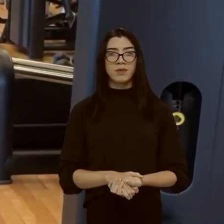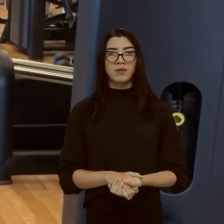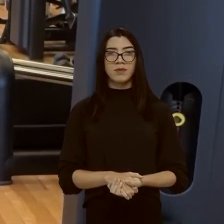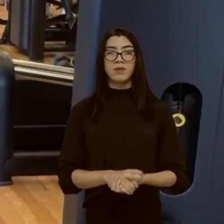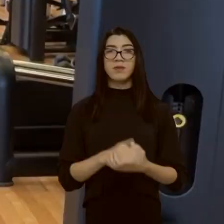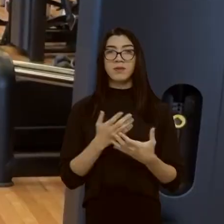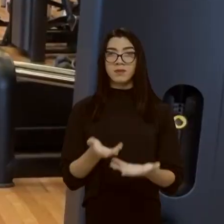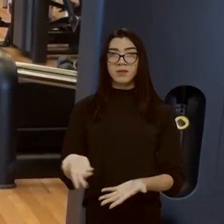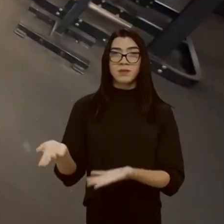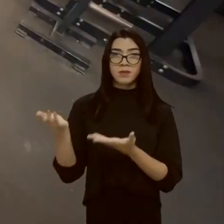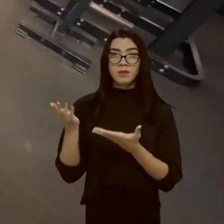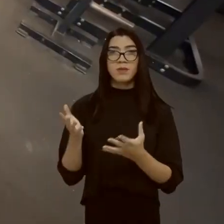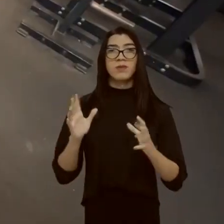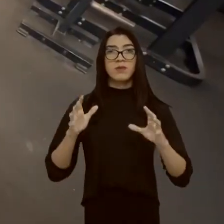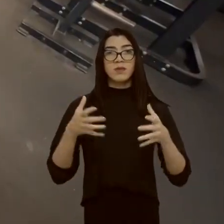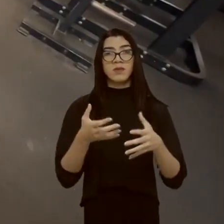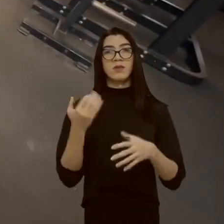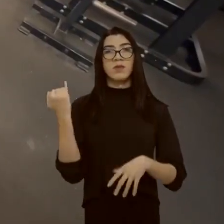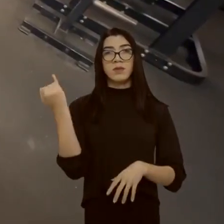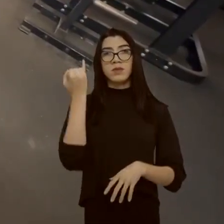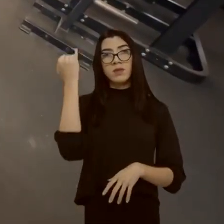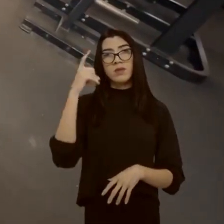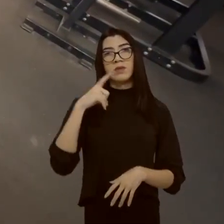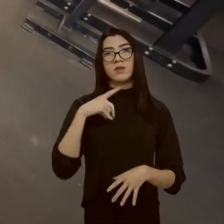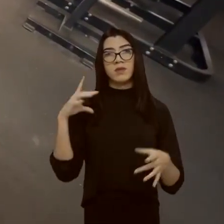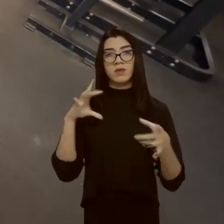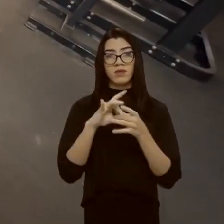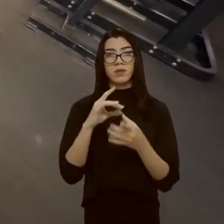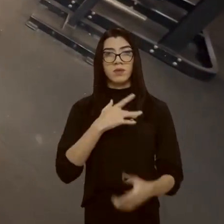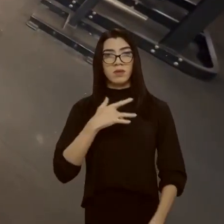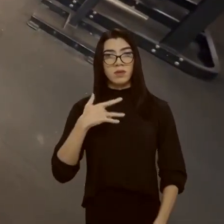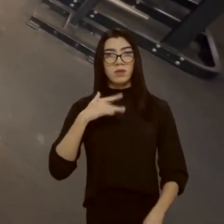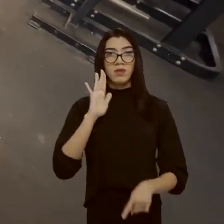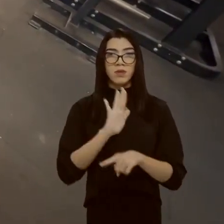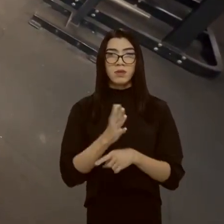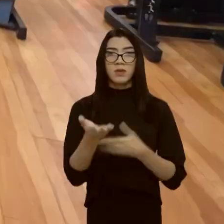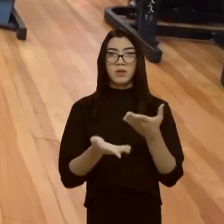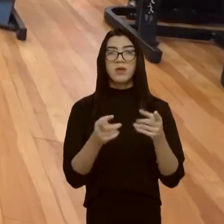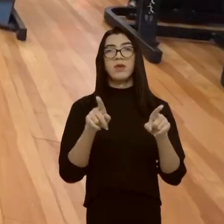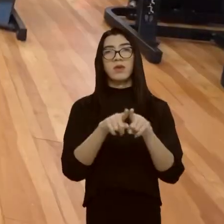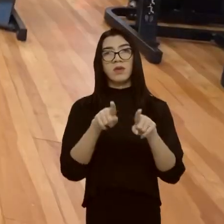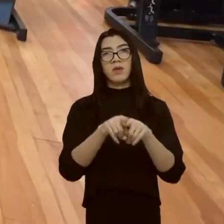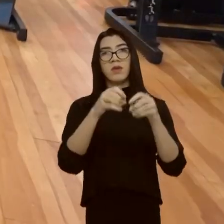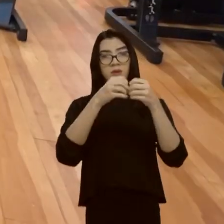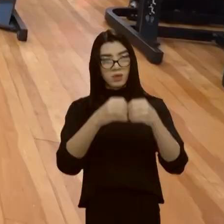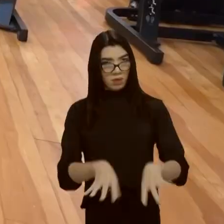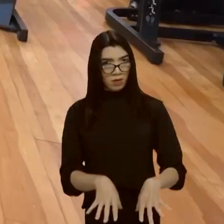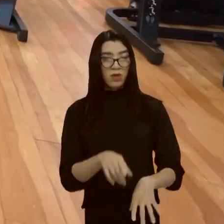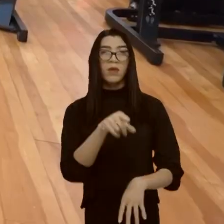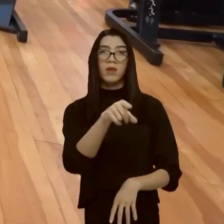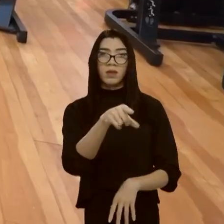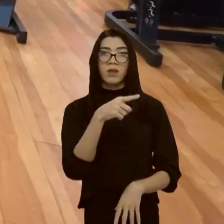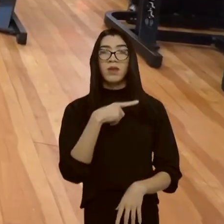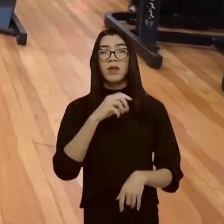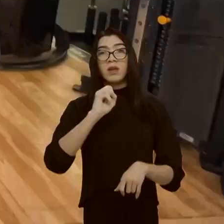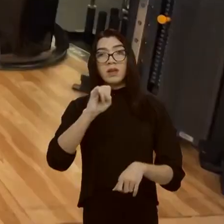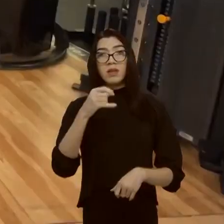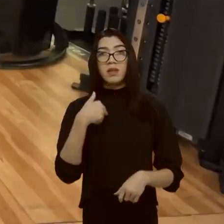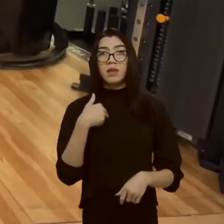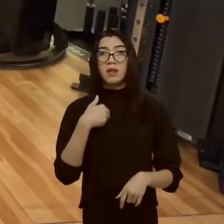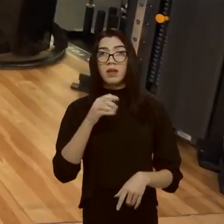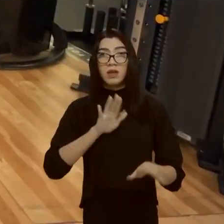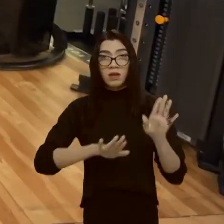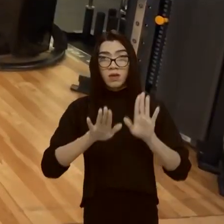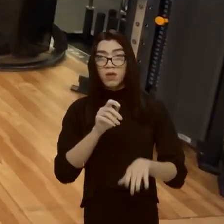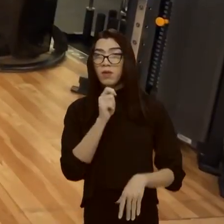Eles são aliados valiosos da saúde, mas também podem ocasionar prejuízos quando feitos sem os devidos cuidados.